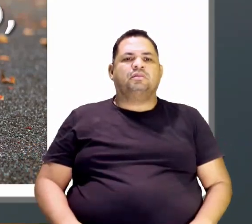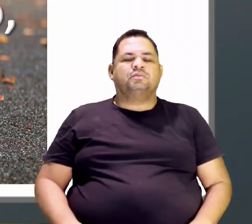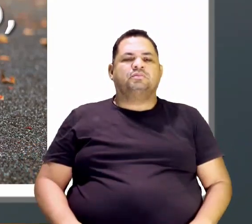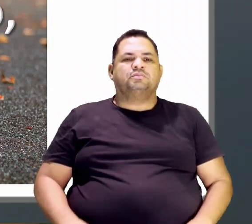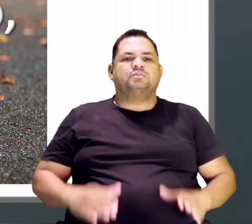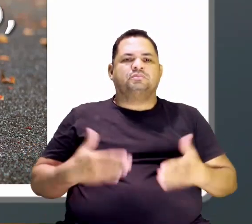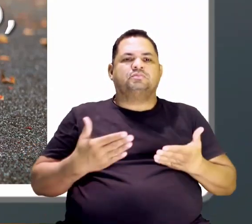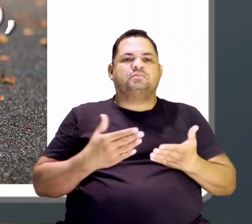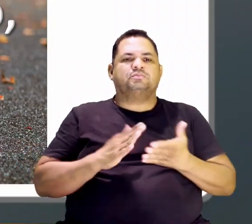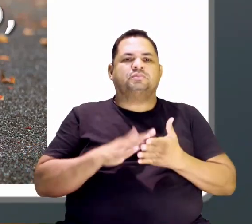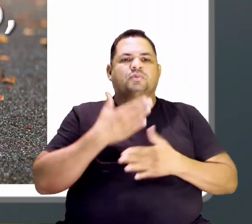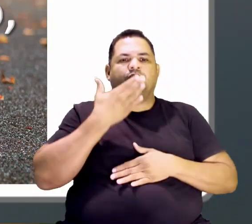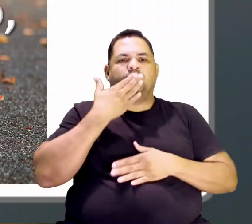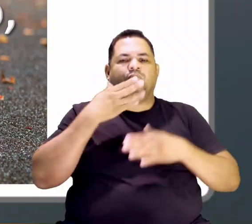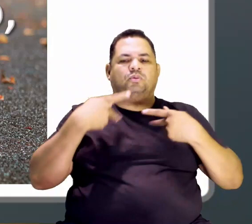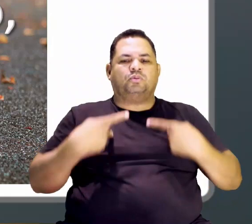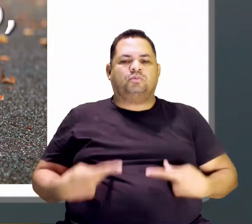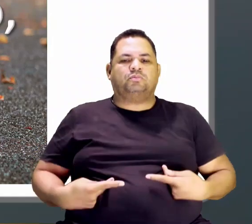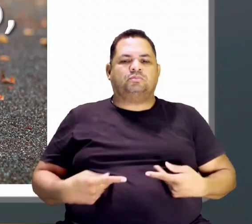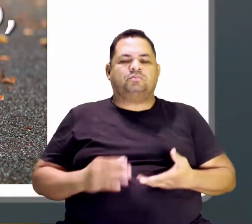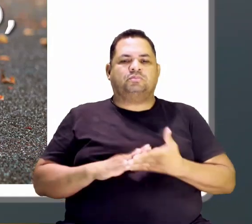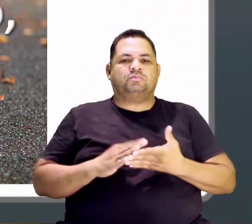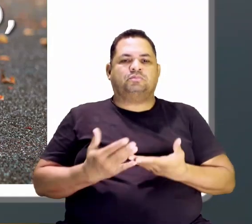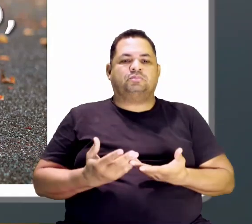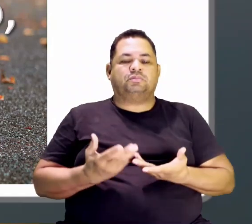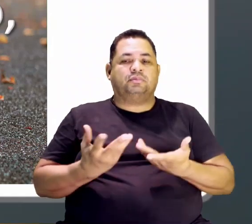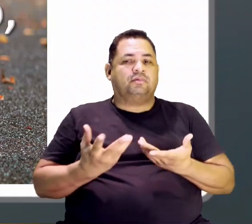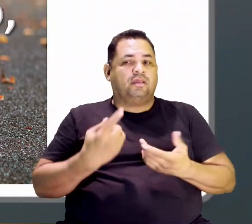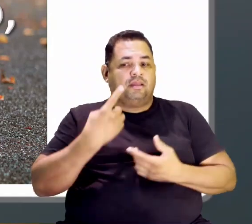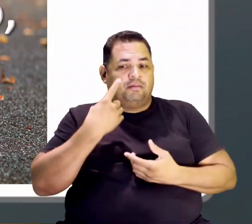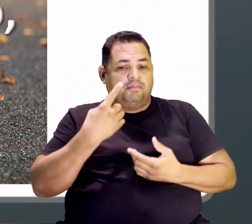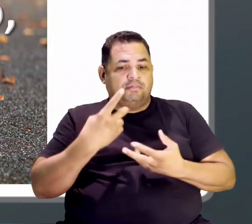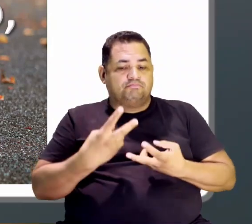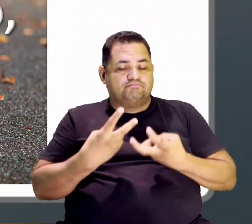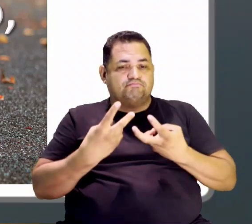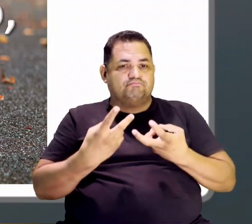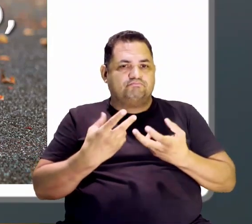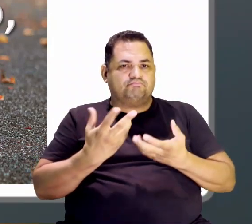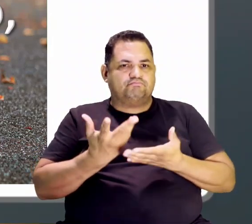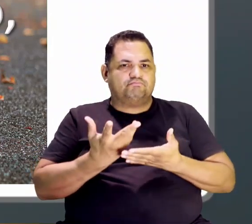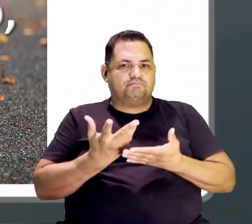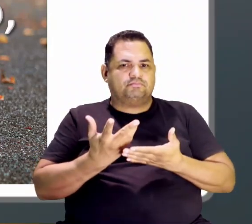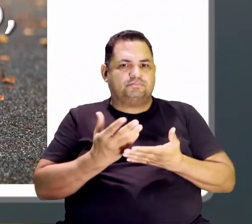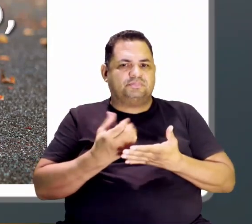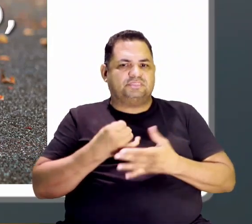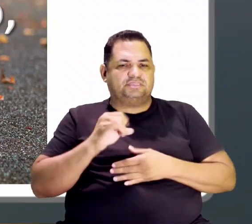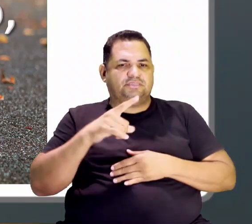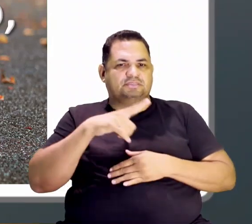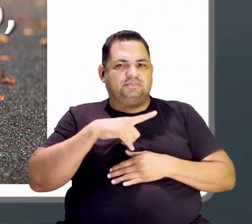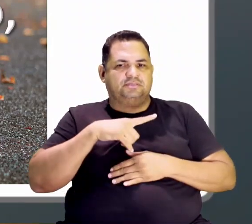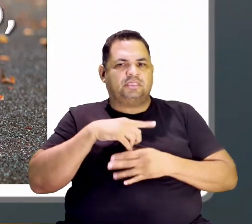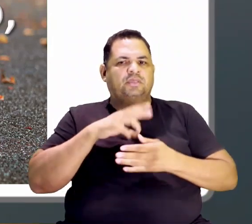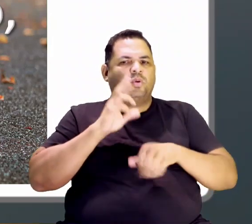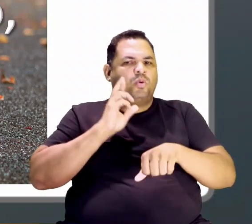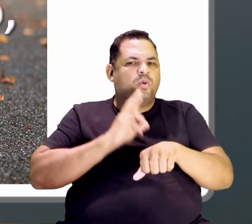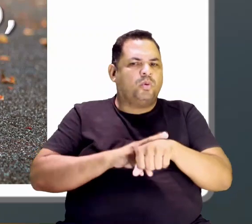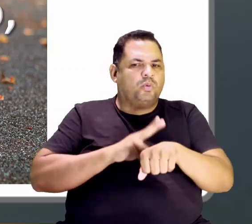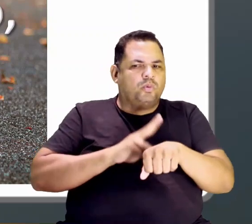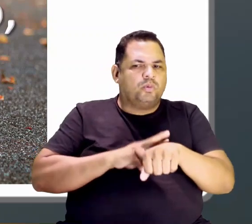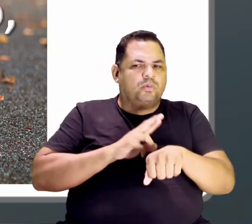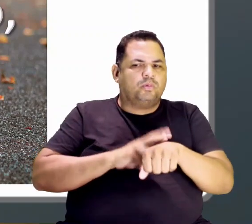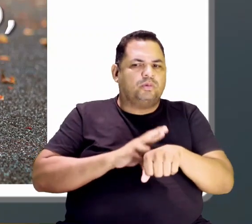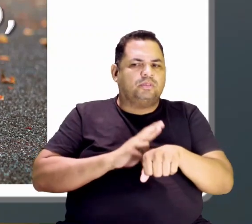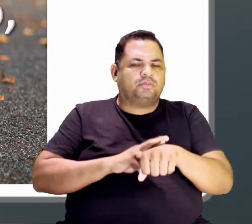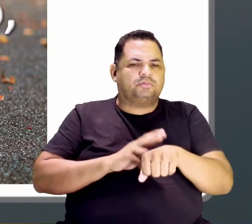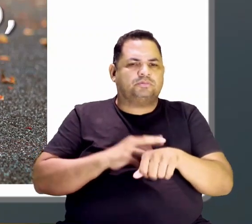hora que tipo o corpo ele vai te cobrar. E já que ele vai te cobrar em algum momento, se você já tem um ritmo, né? Ele já